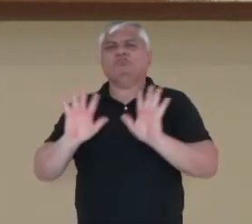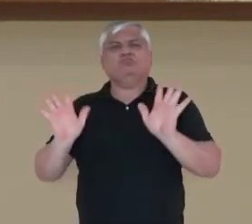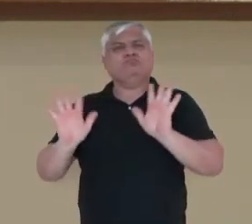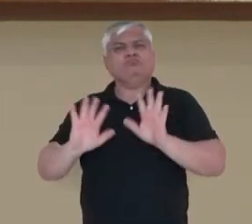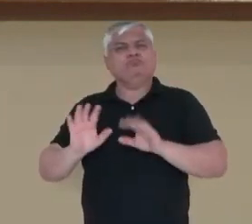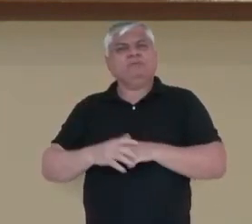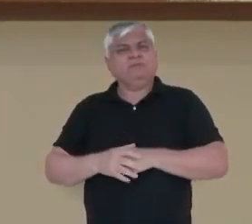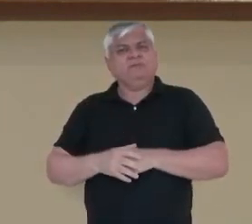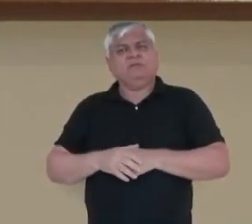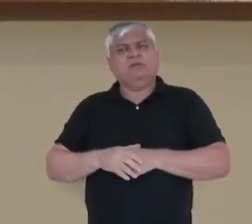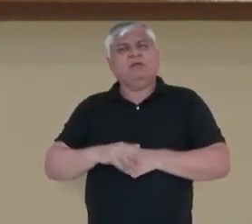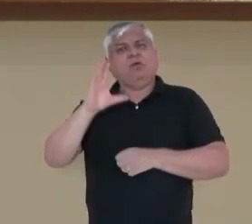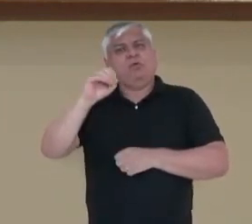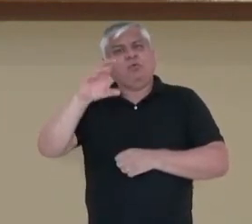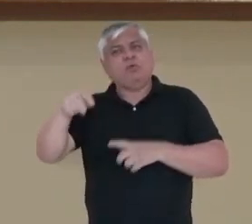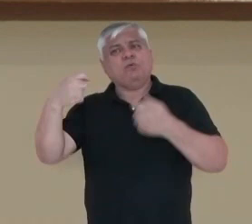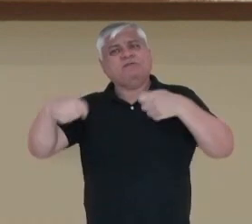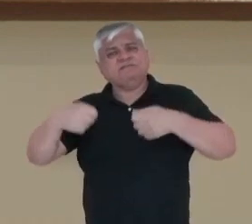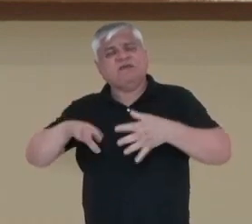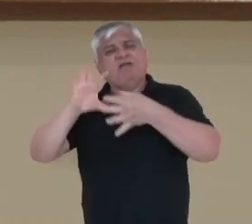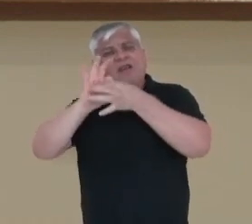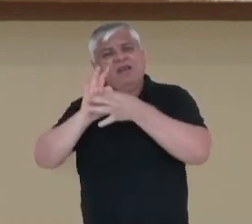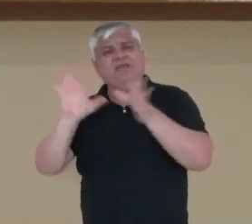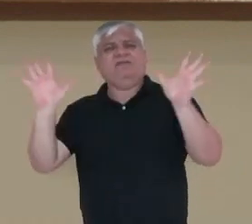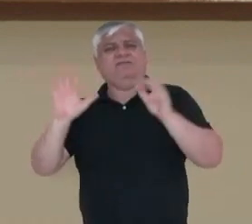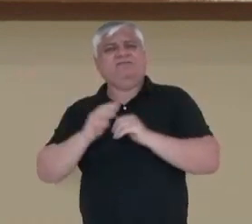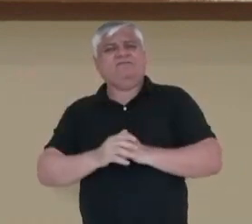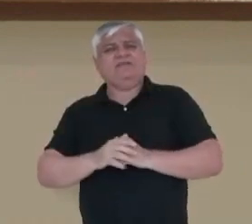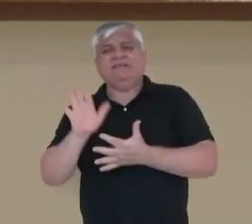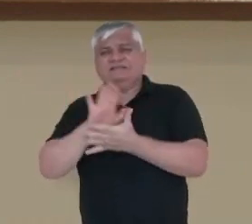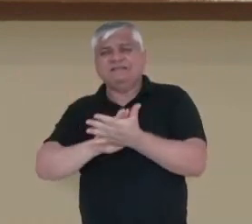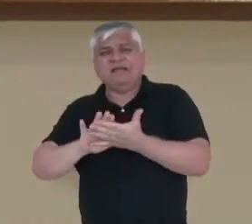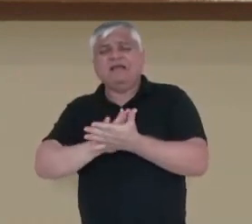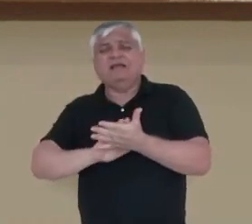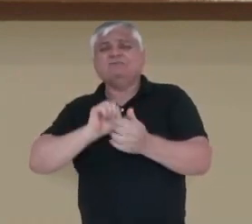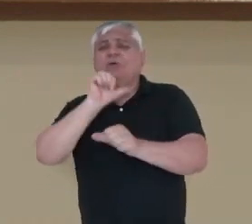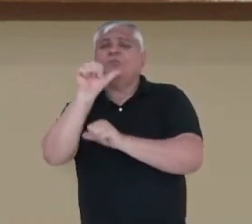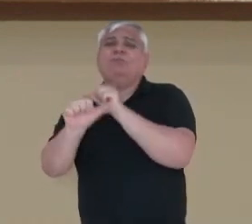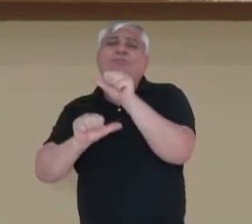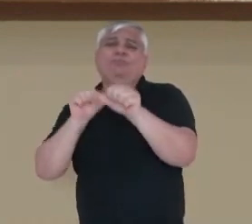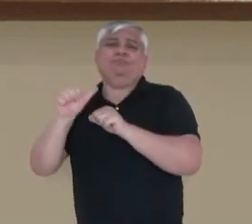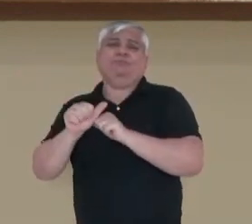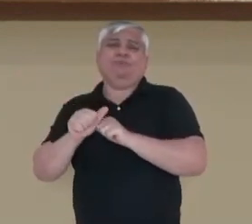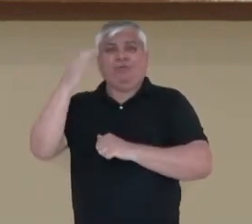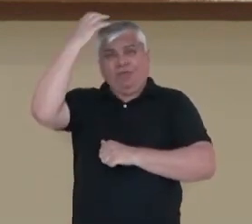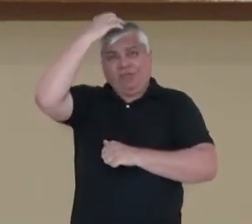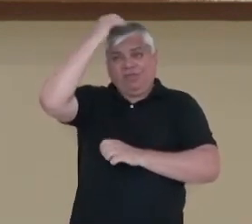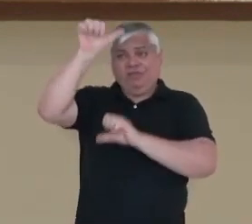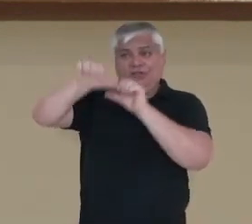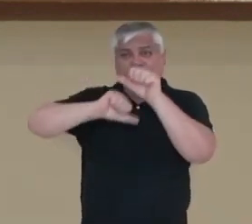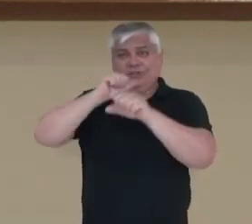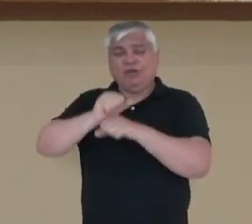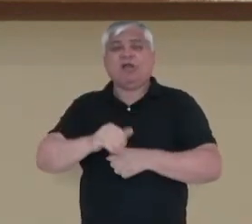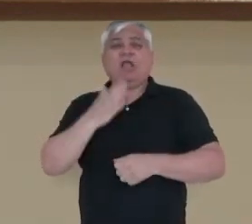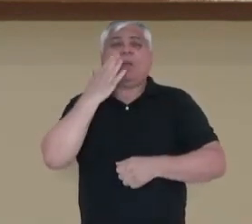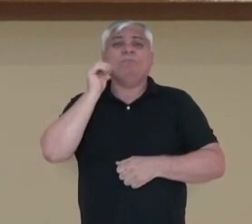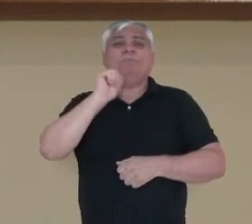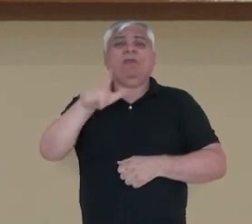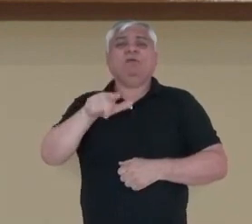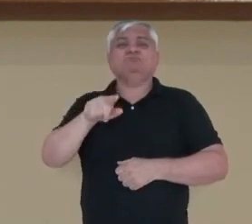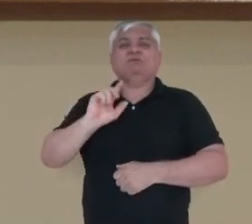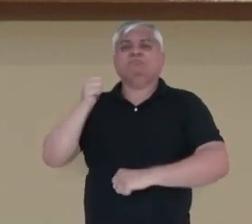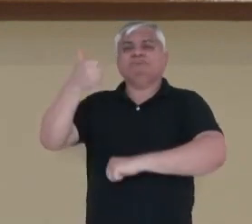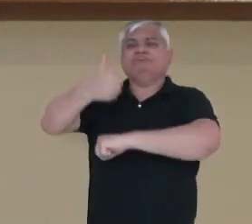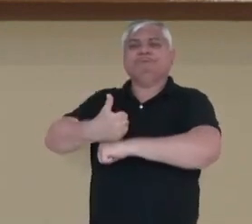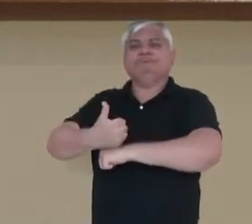primeiro momento uma nação independente. Apenas mudou-se o governo. O governo belga é quem assumiu